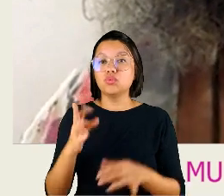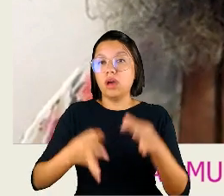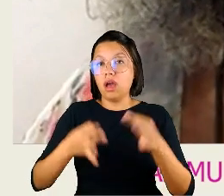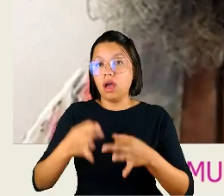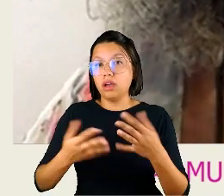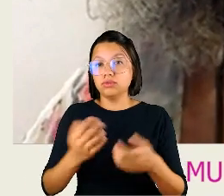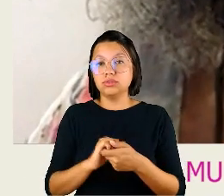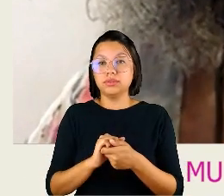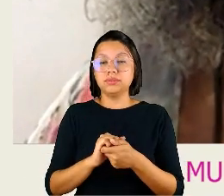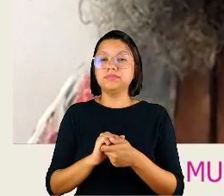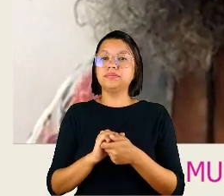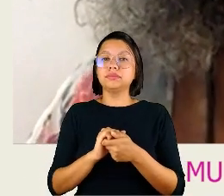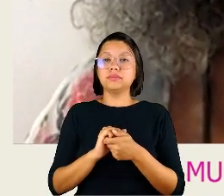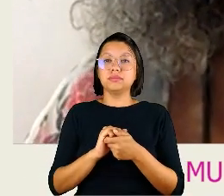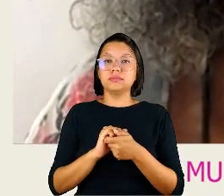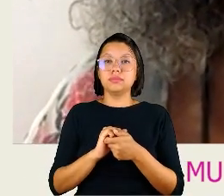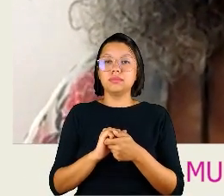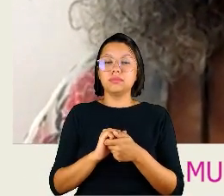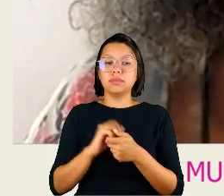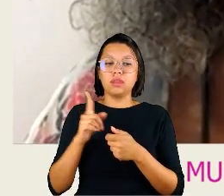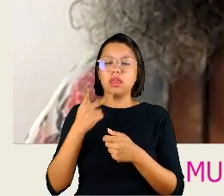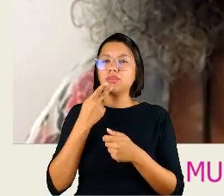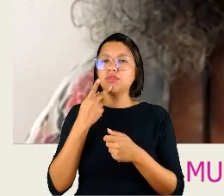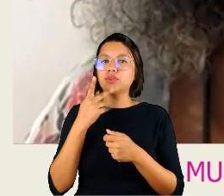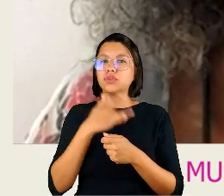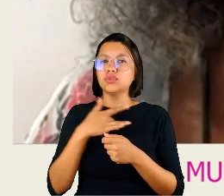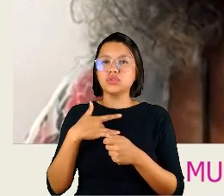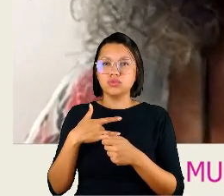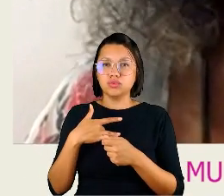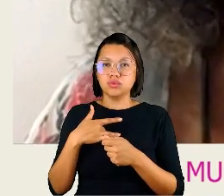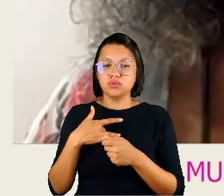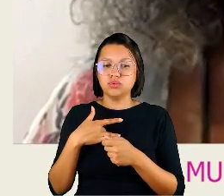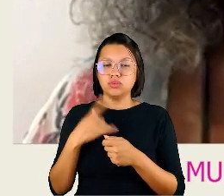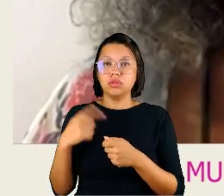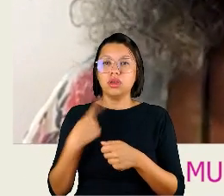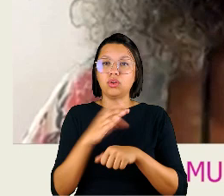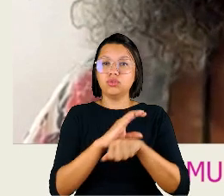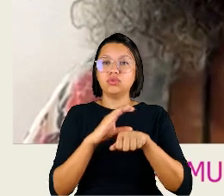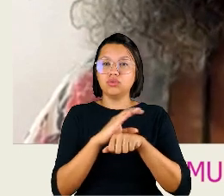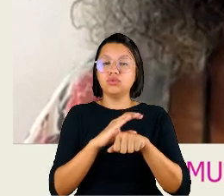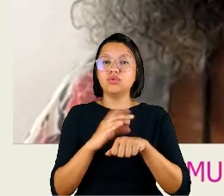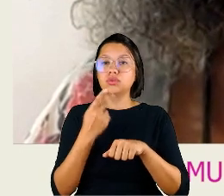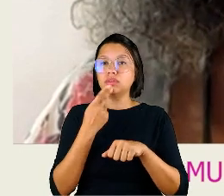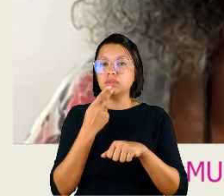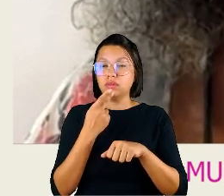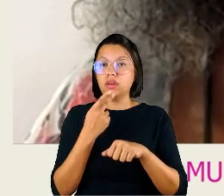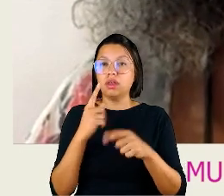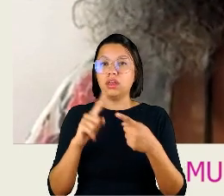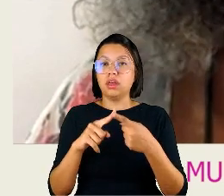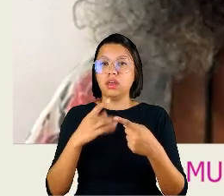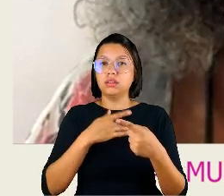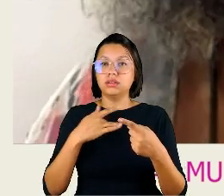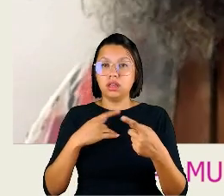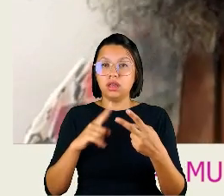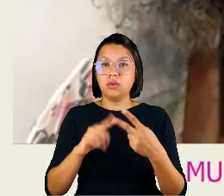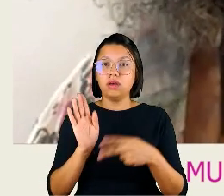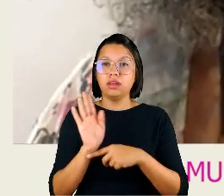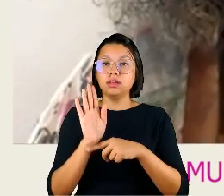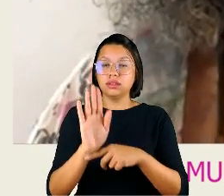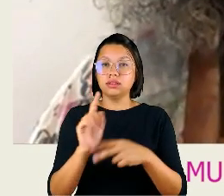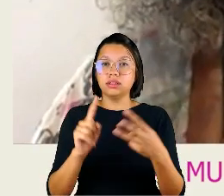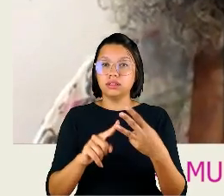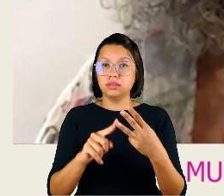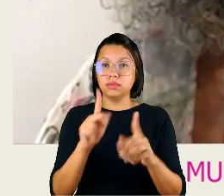justiça. A Amanda falou da saúde, né, e a nossa Constituição Federal ela tem um tripé, ela trata de saúde, de assistência e também